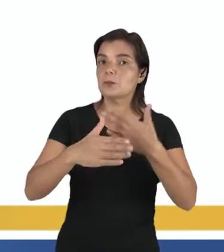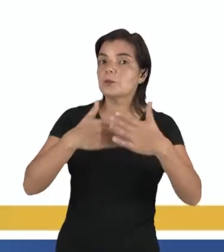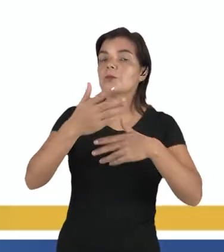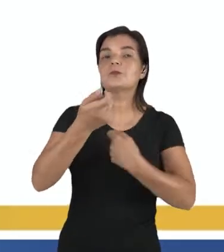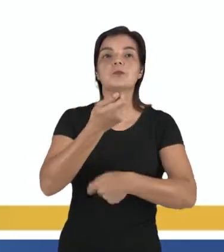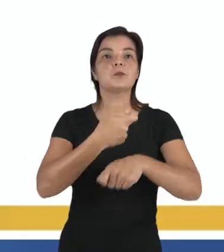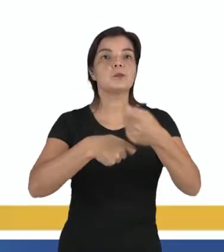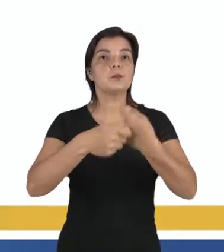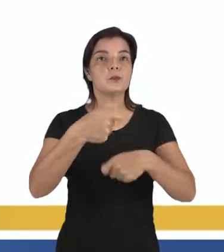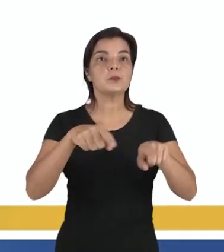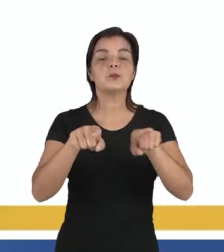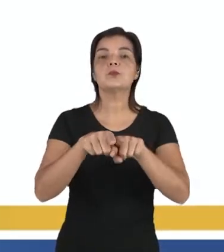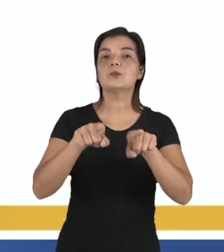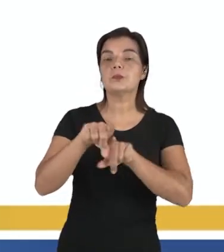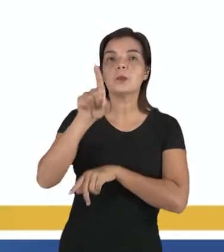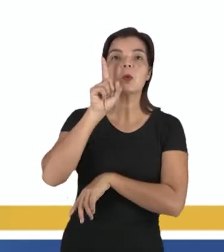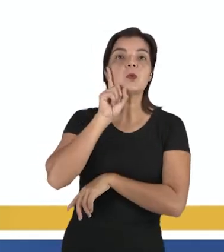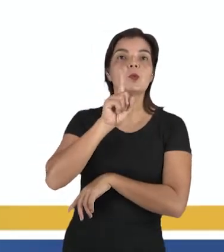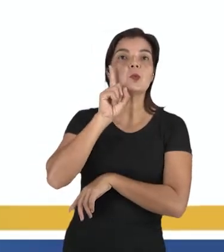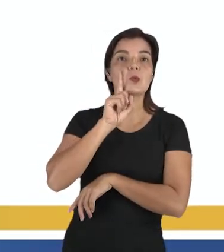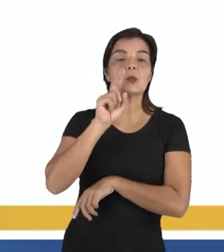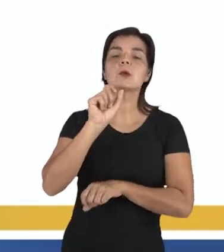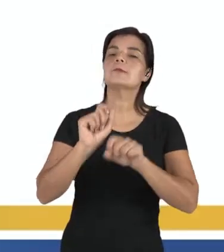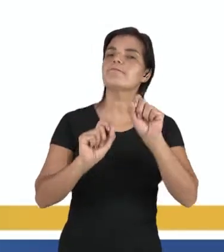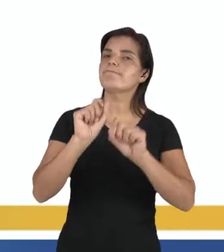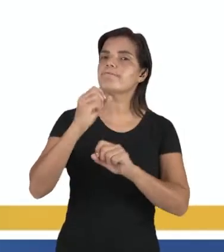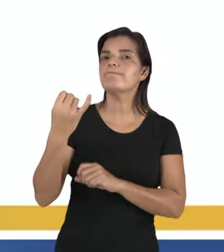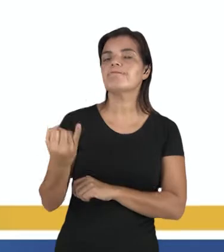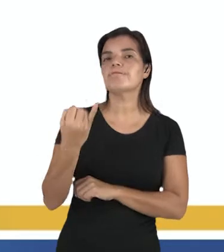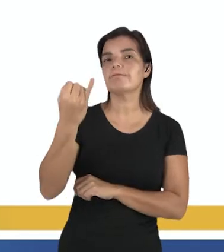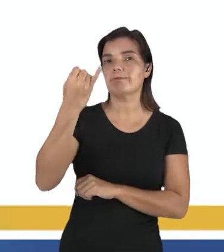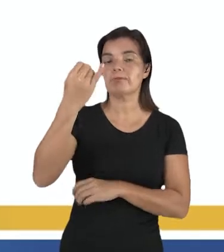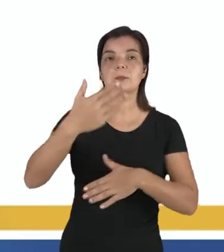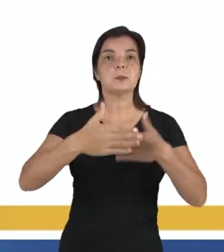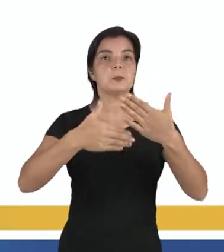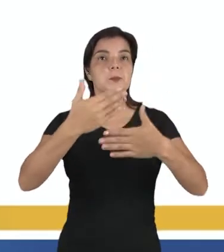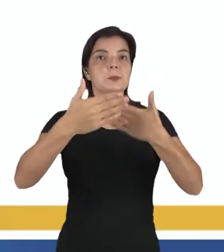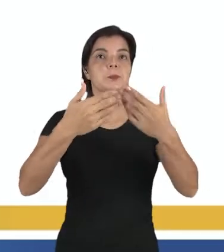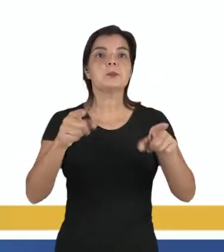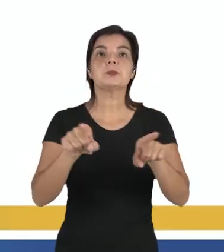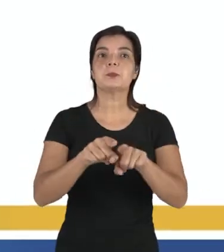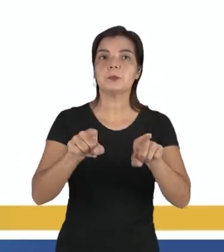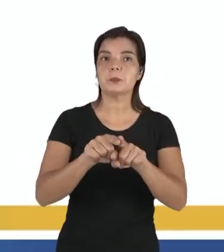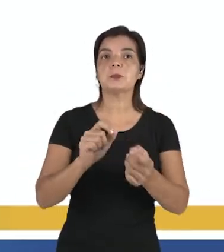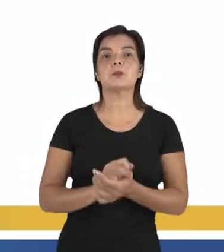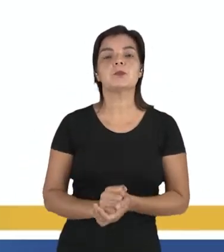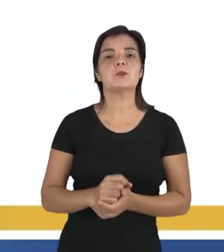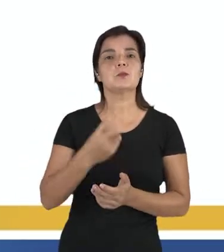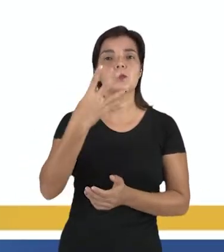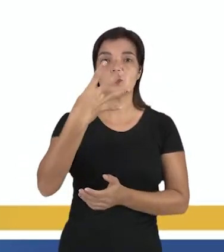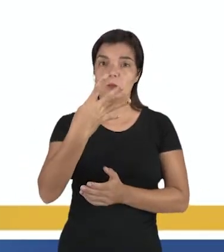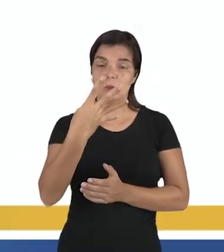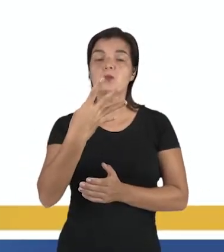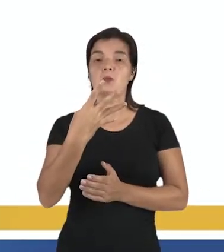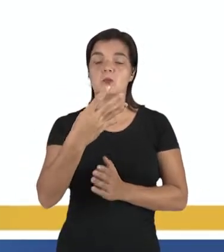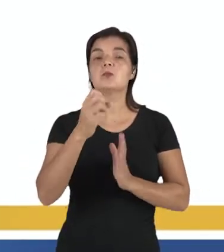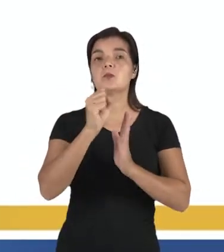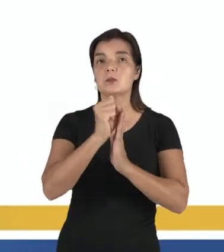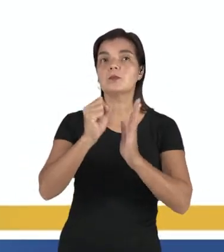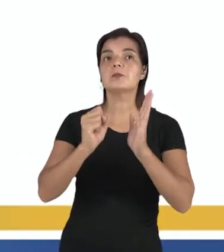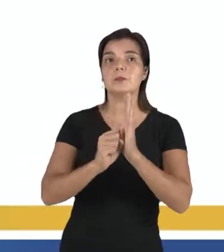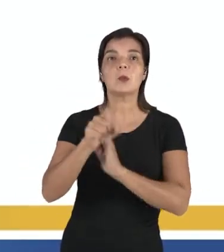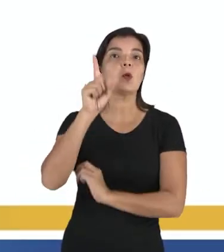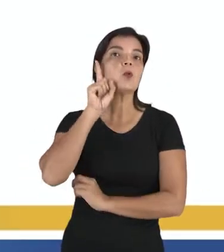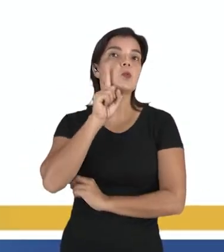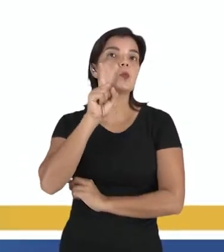crescimento econômico norte-americano, elas foram fundamentais para o seu desenvolvimento. Foram menos de 4 séculos para que os